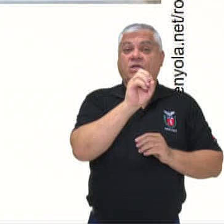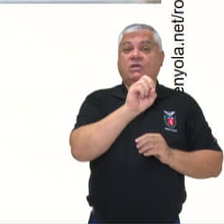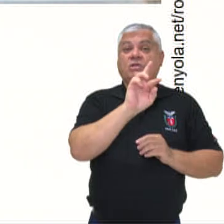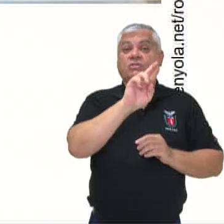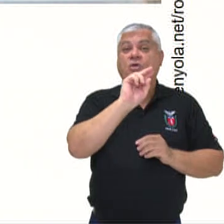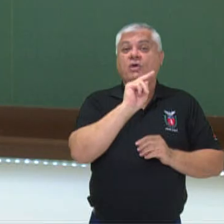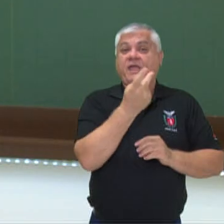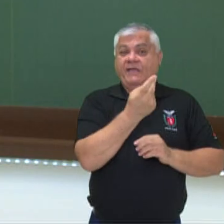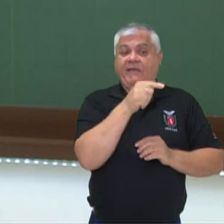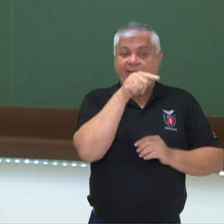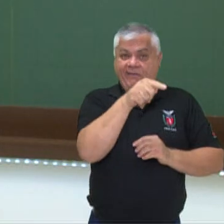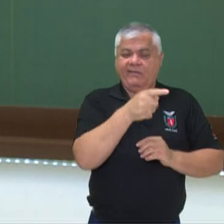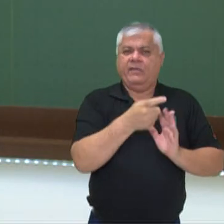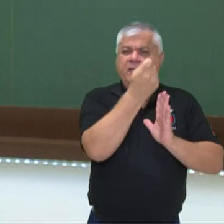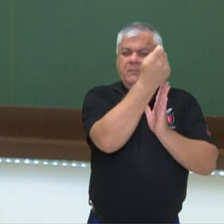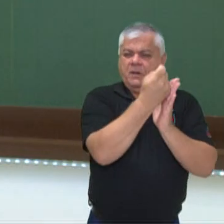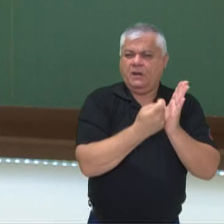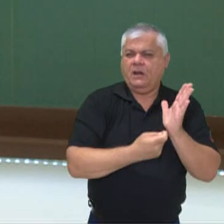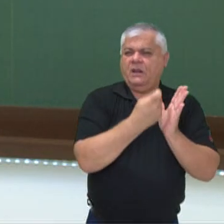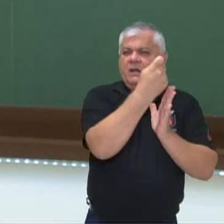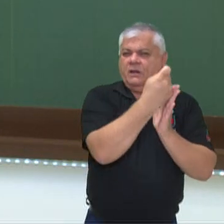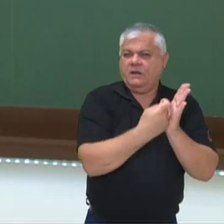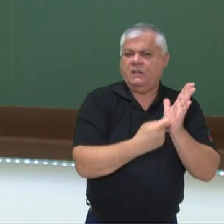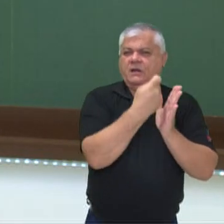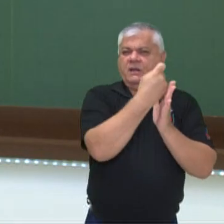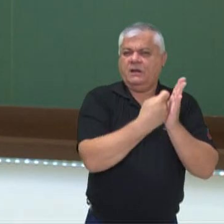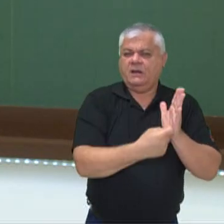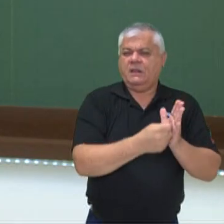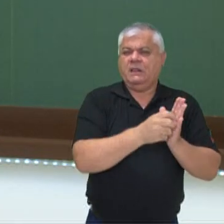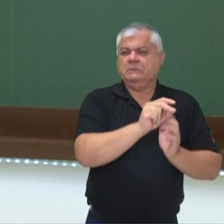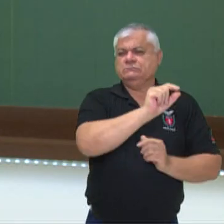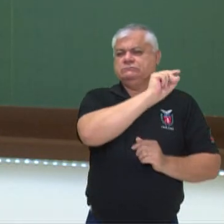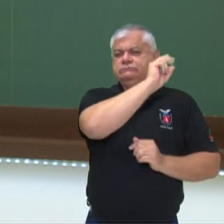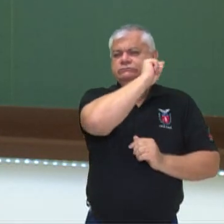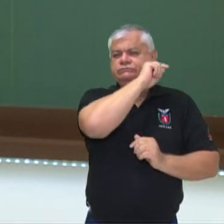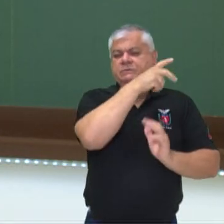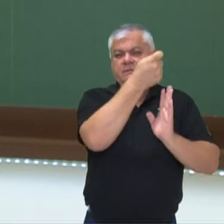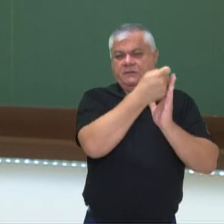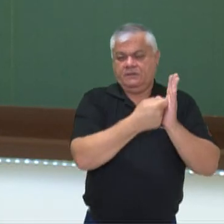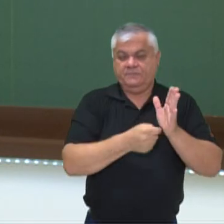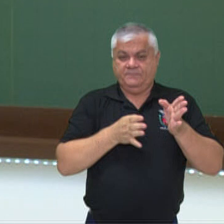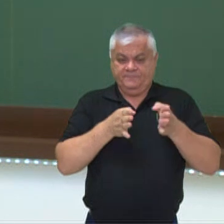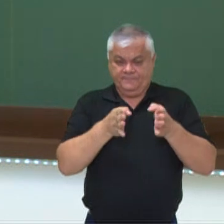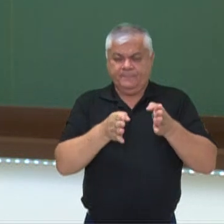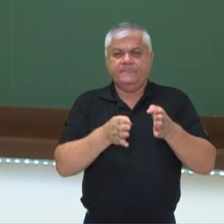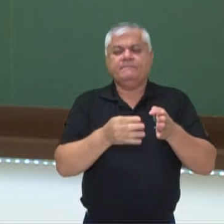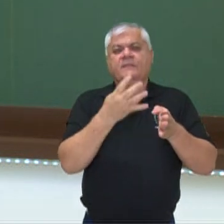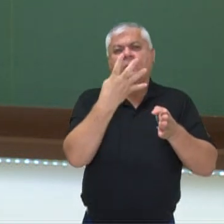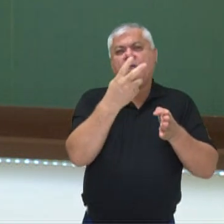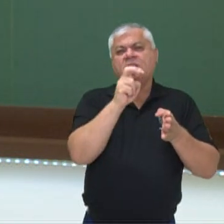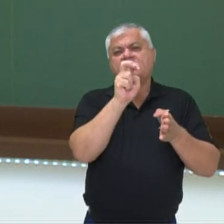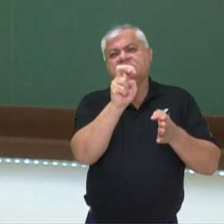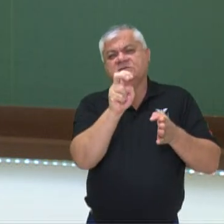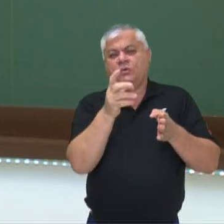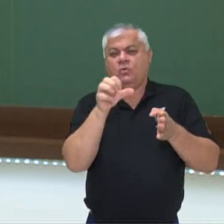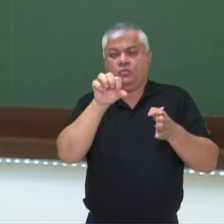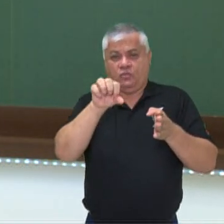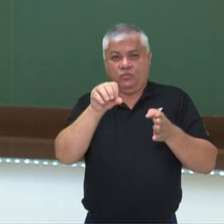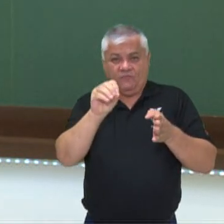a Torá remonta à antiguidade antes de Cristo. E entre 45 e